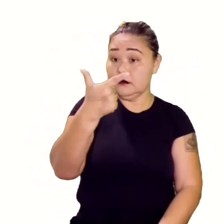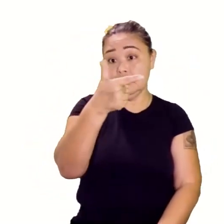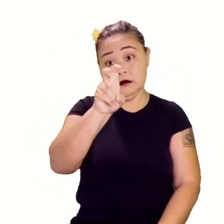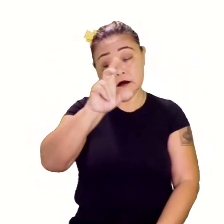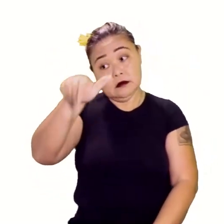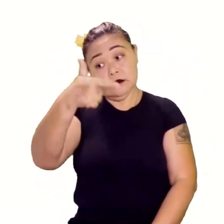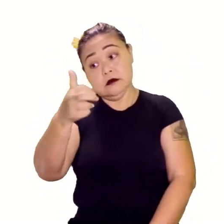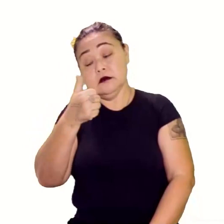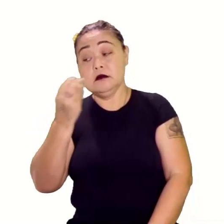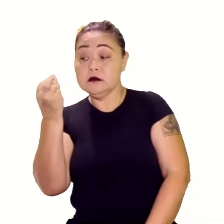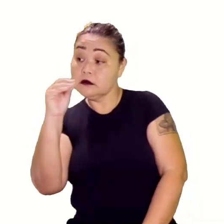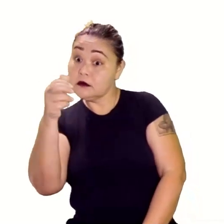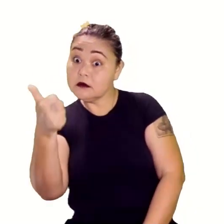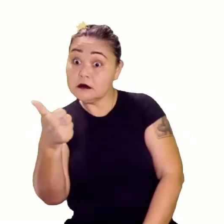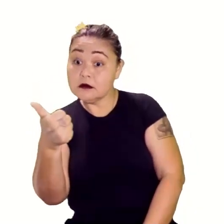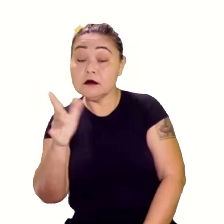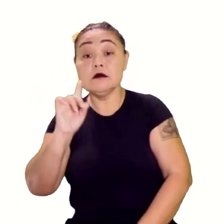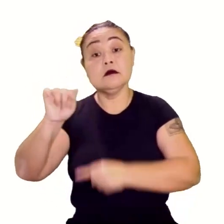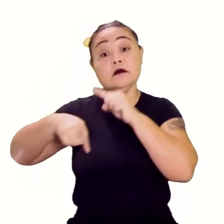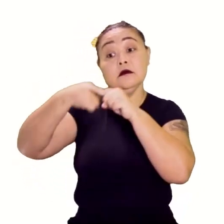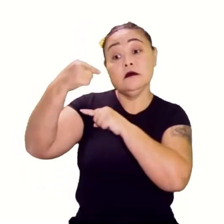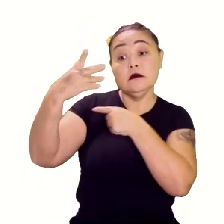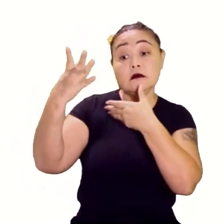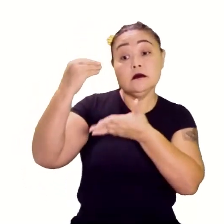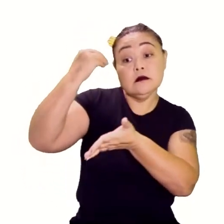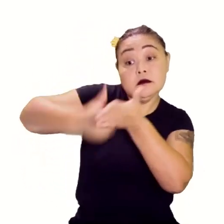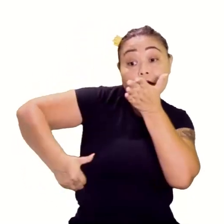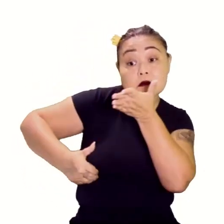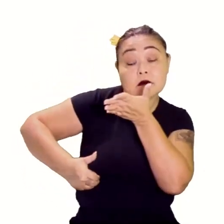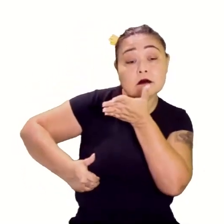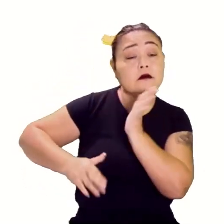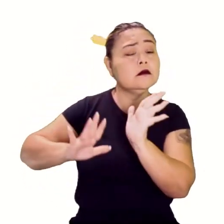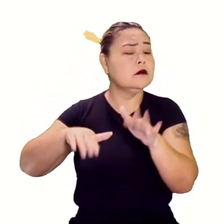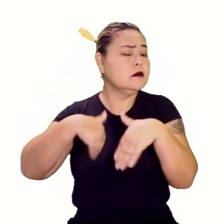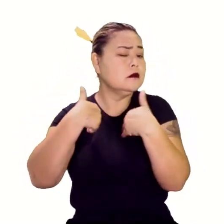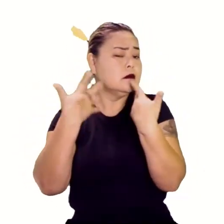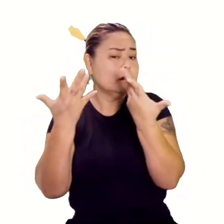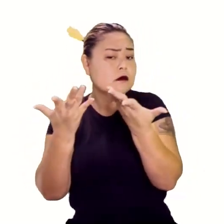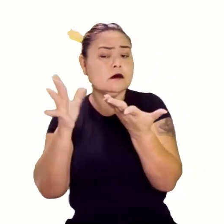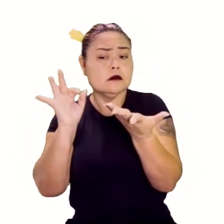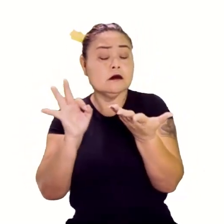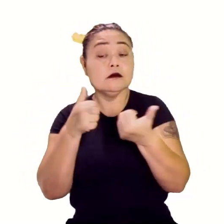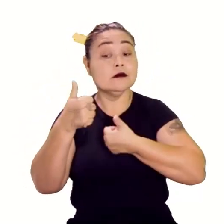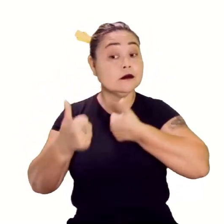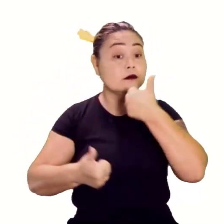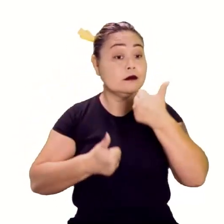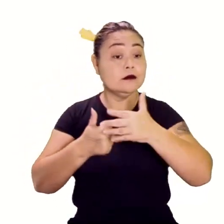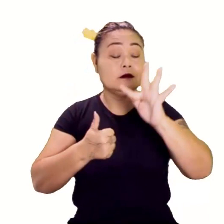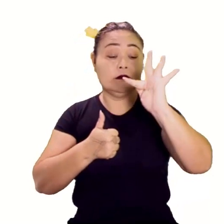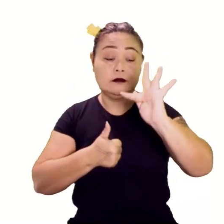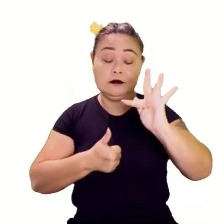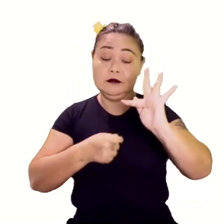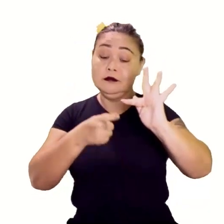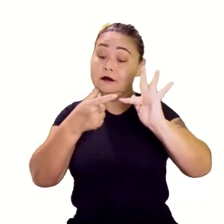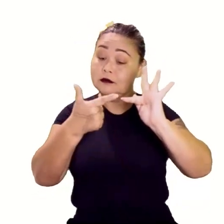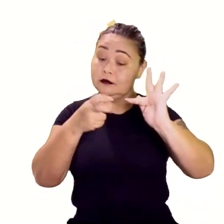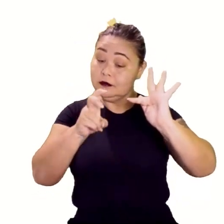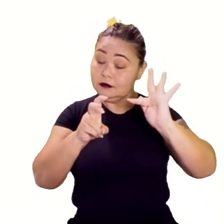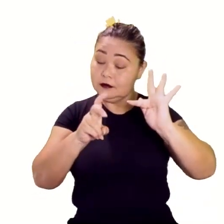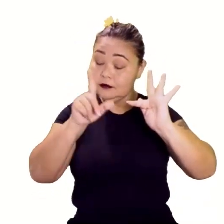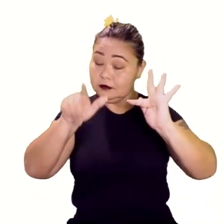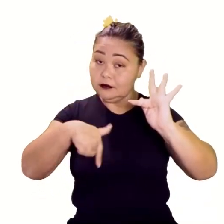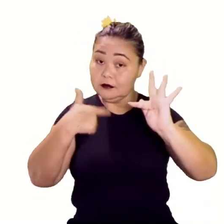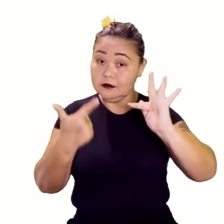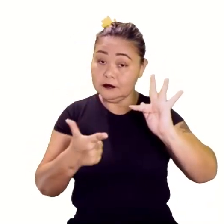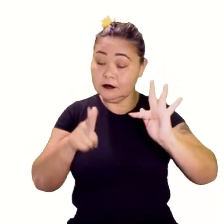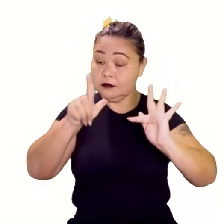coloco 25, outra vez eu coloco 1 e depois eu subtraio? Então tá. Isso mesmo. Beleza, então f de 25